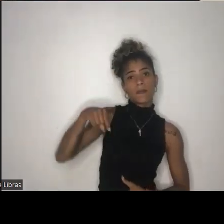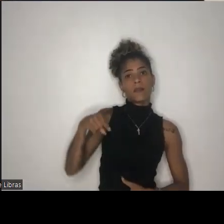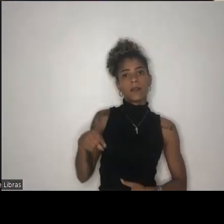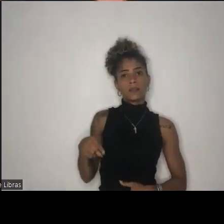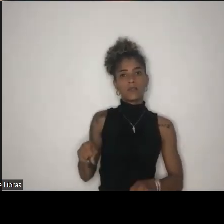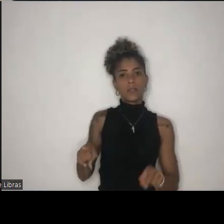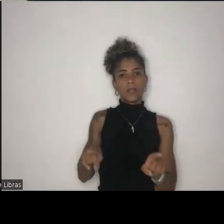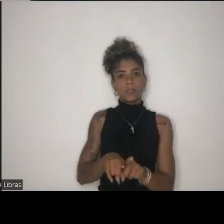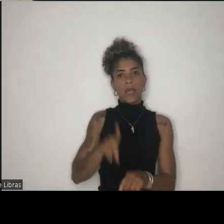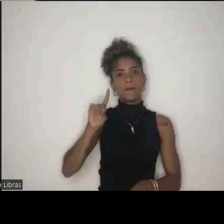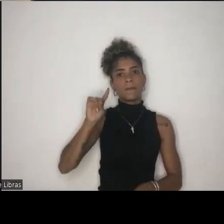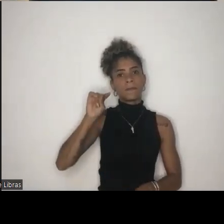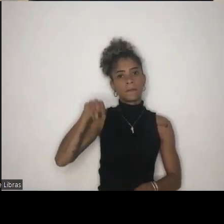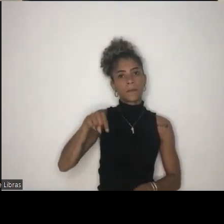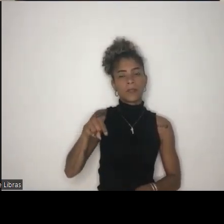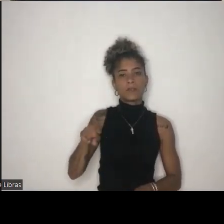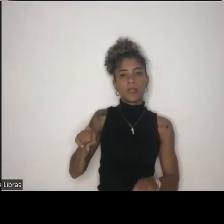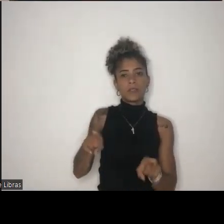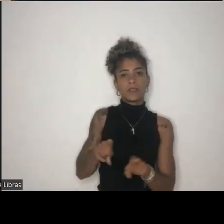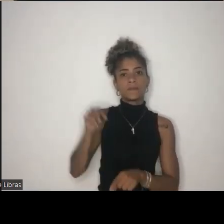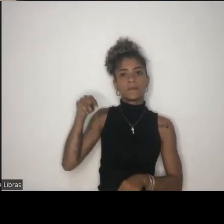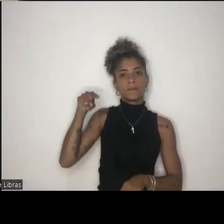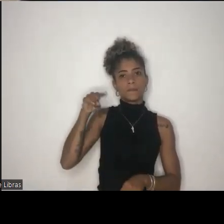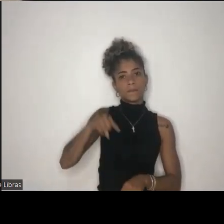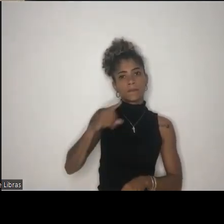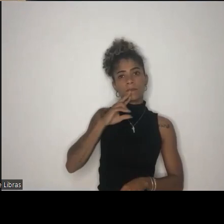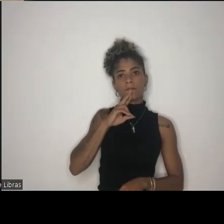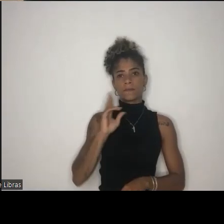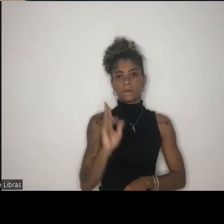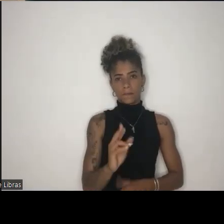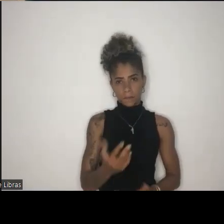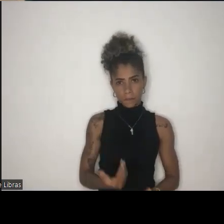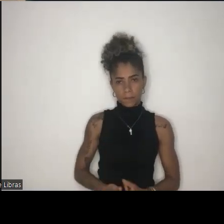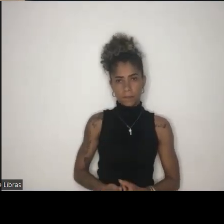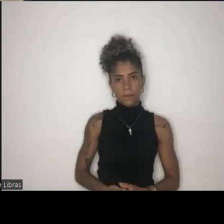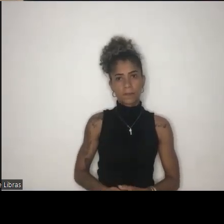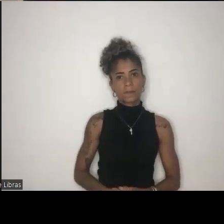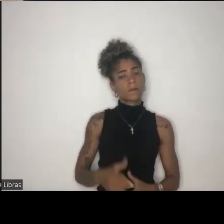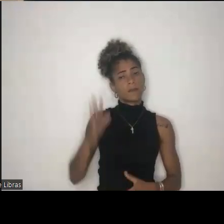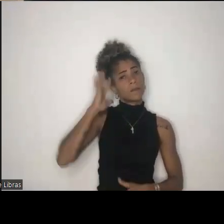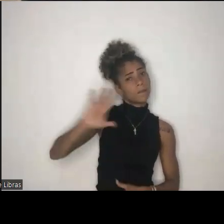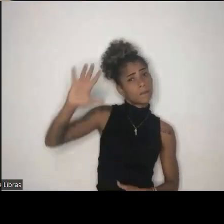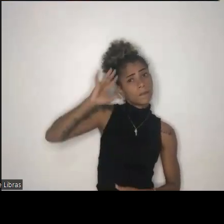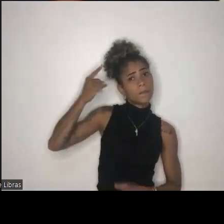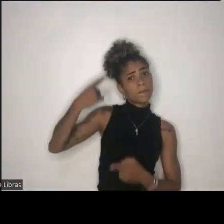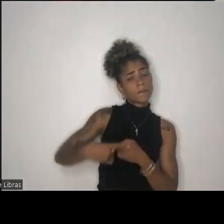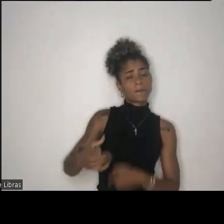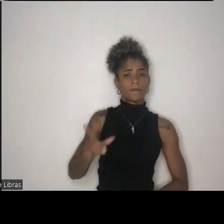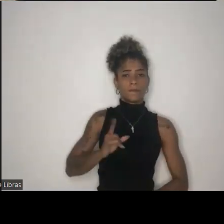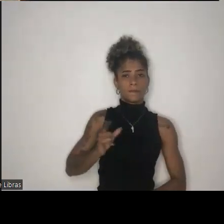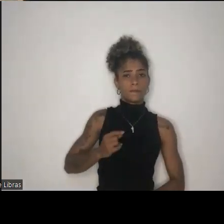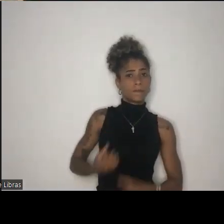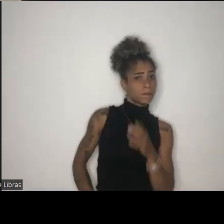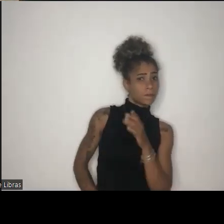gente refletir um pouco né a felicidade não é um ideal da razão mas sim da imaginação porque eu tive que construir